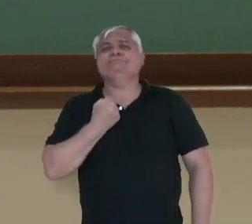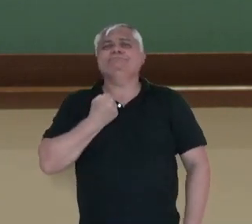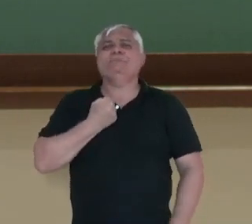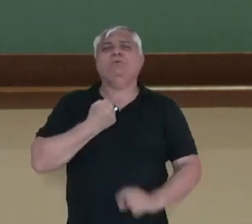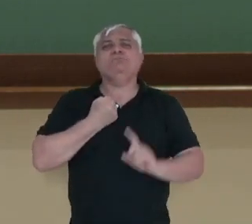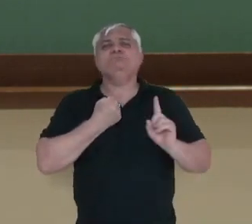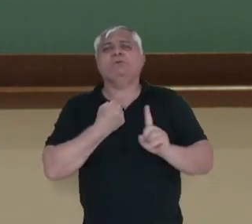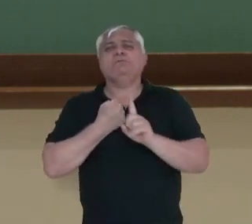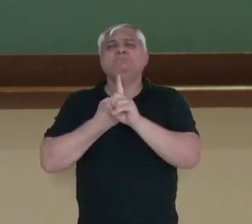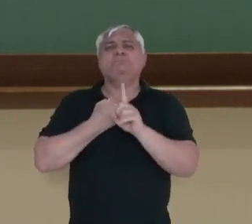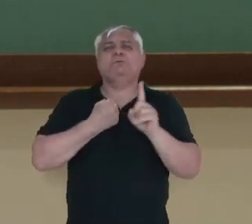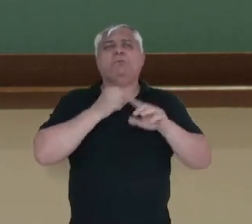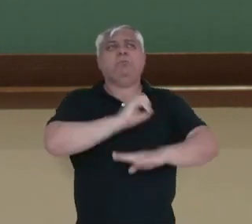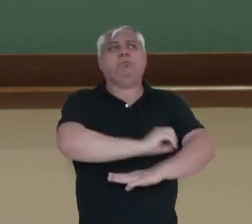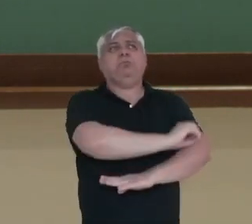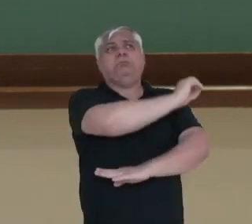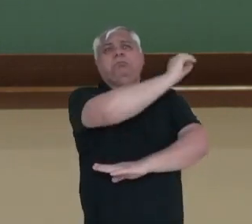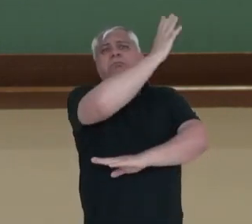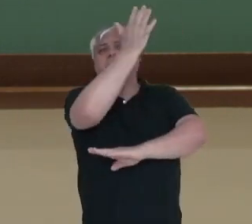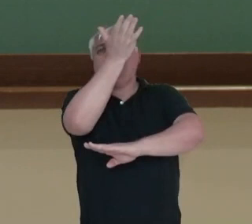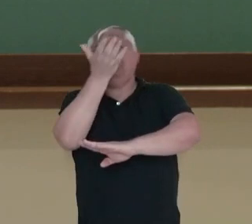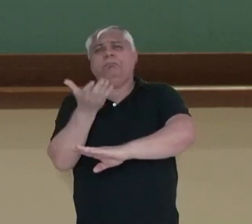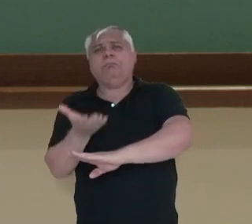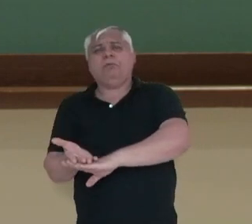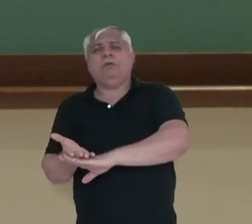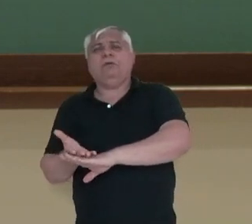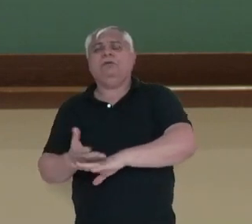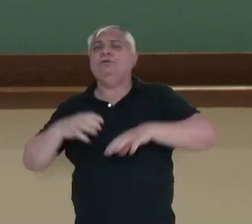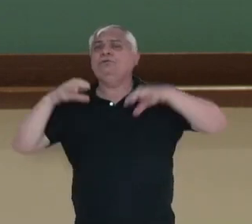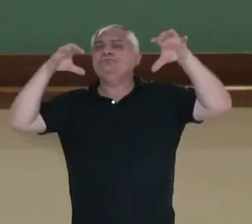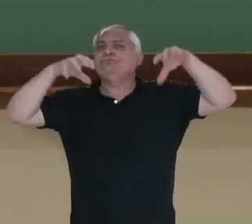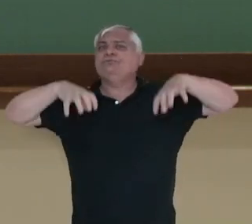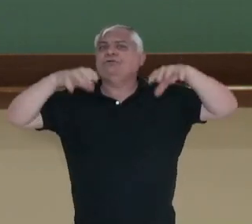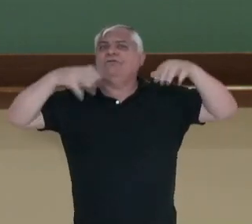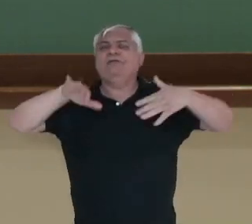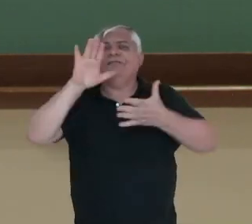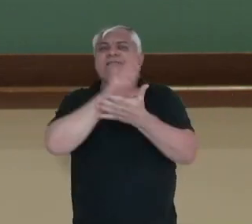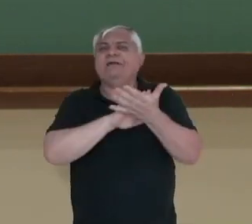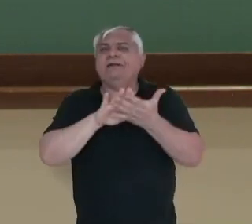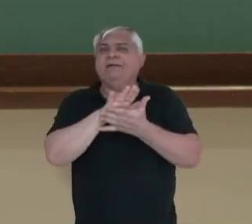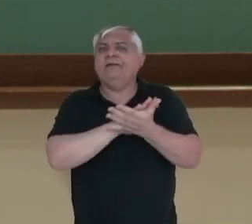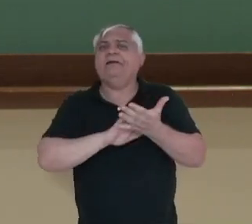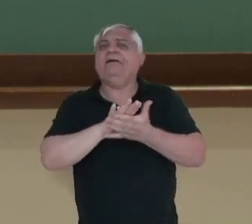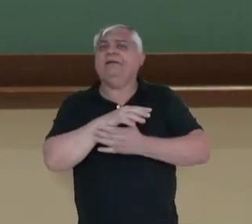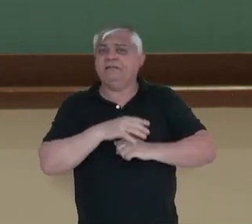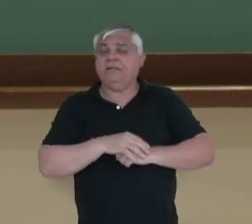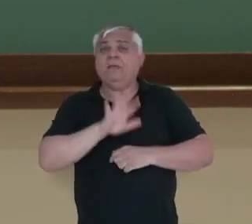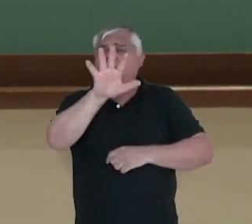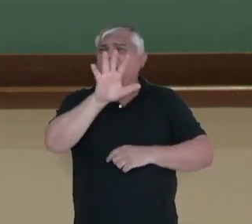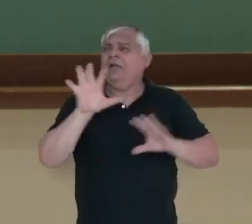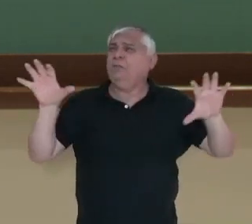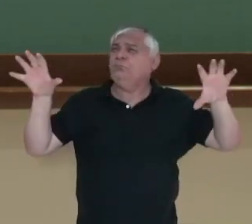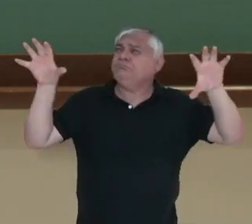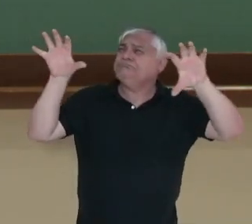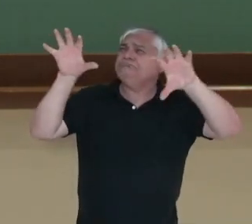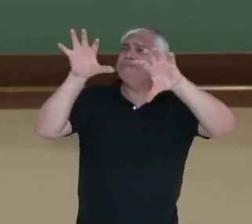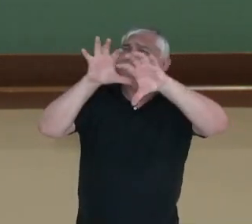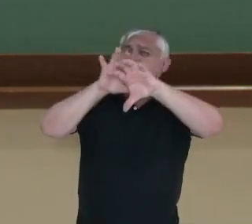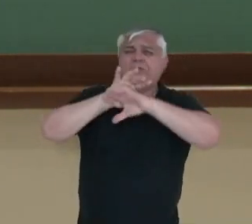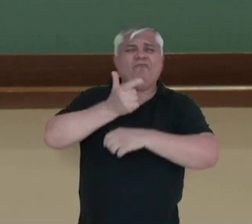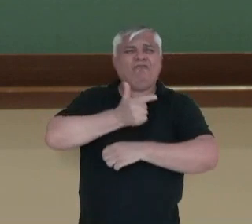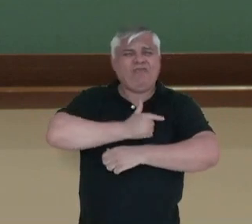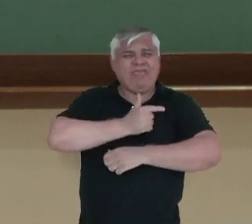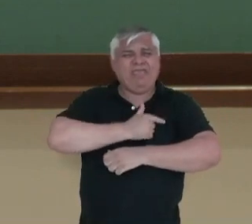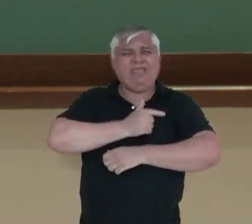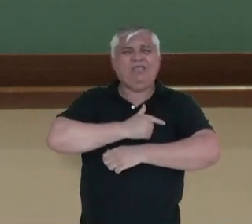sai o dia inteiro carregando aquele guarda-chuva na mão e não cai uma gota, mas o tempo estava feio, estava nublado, o